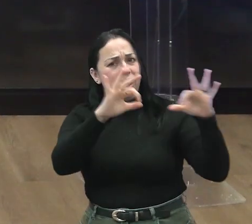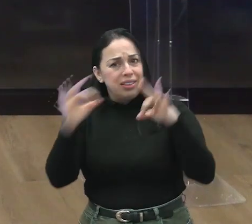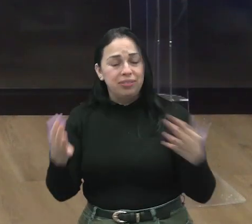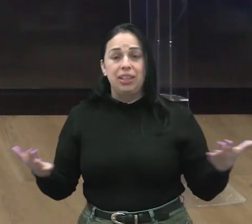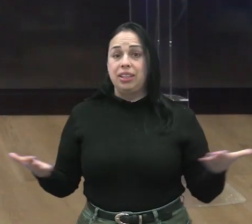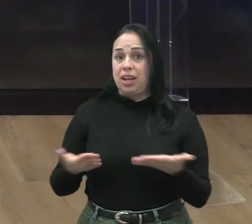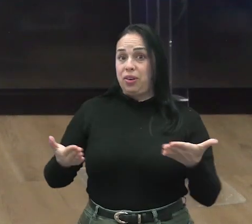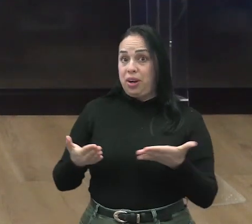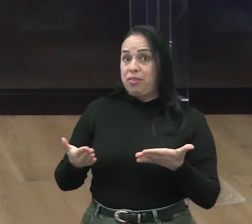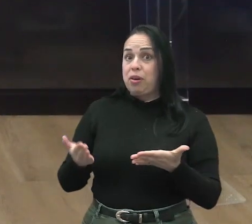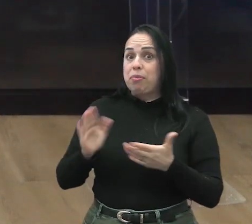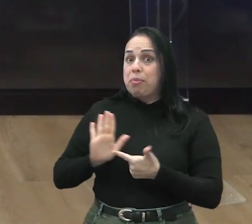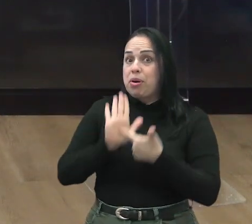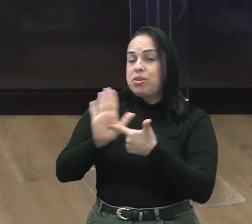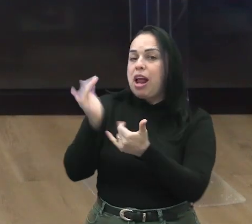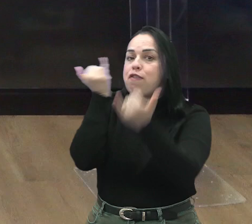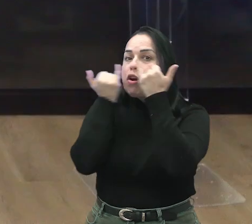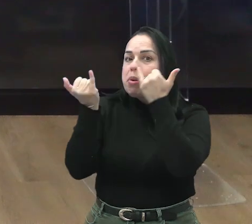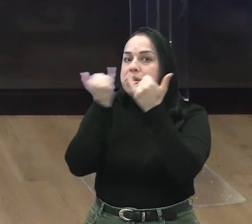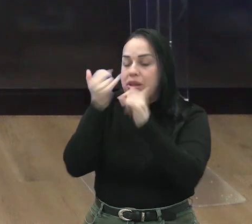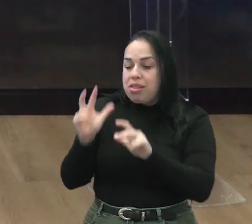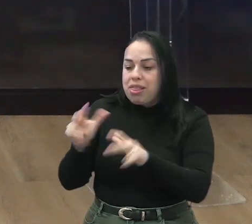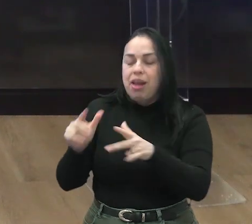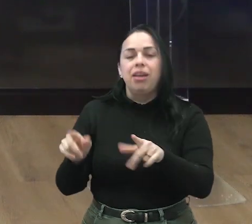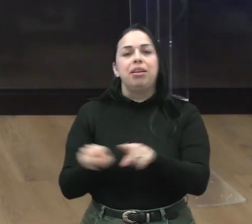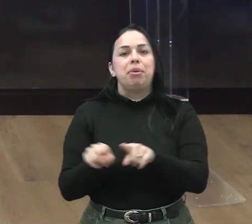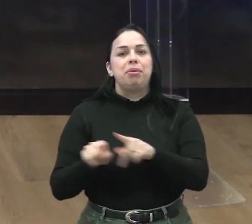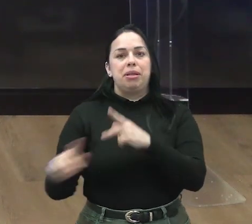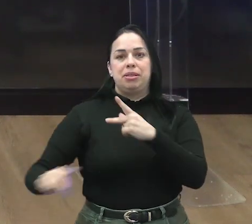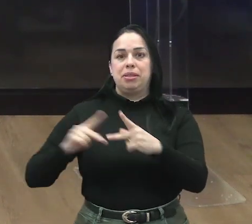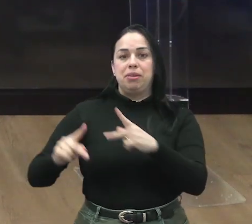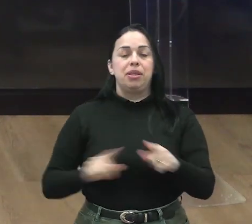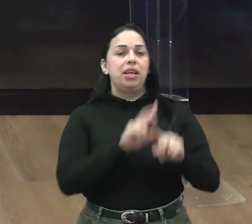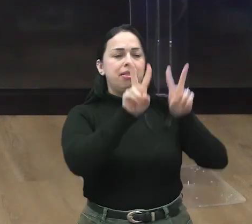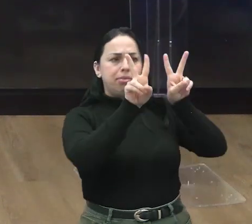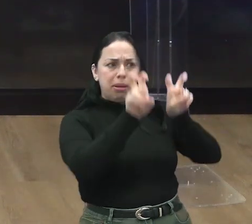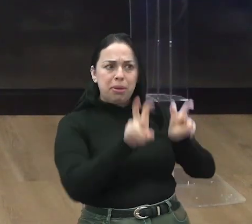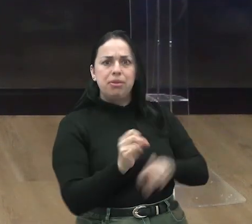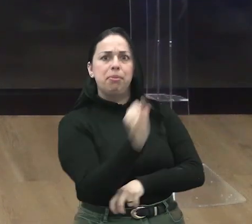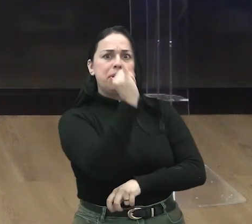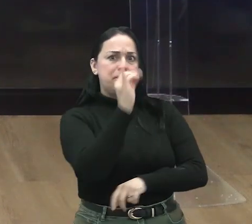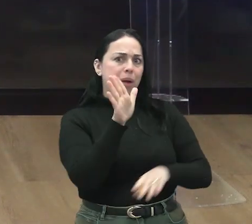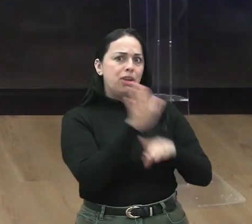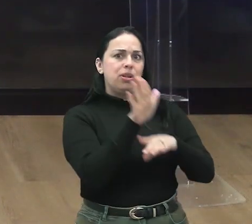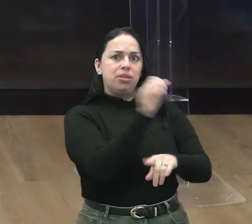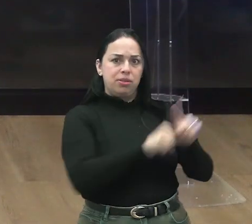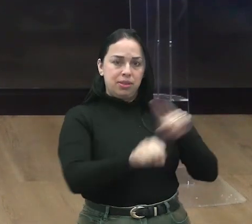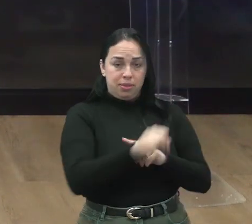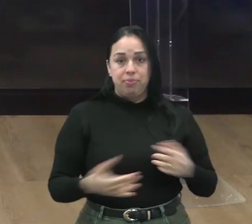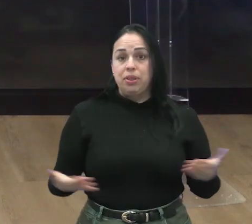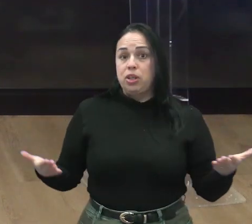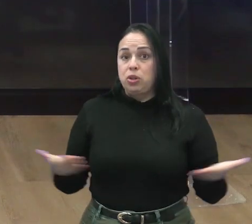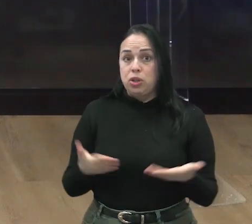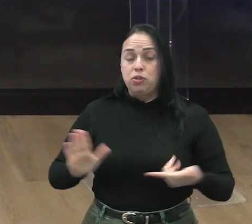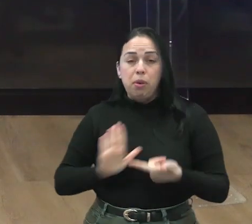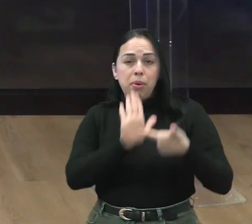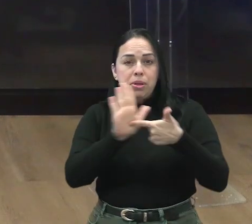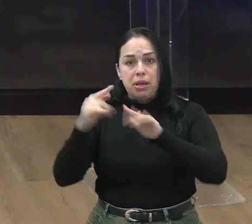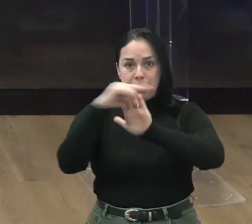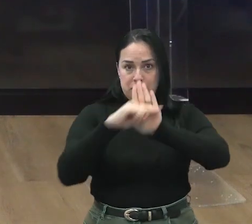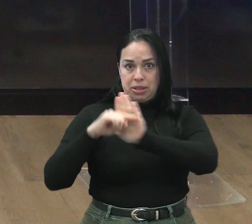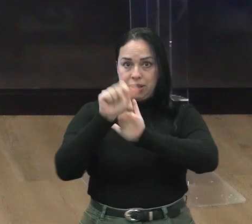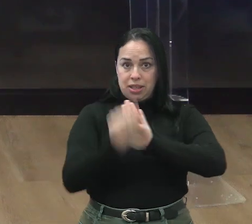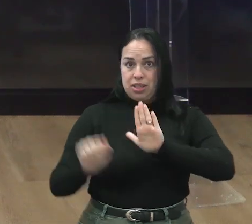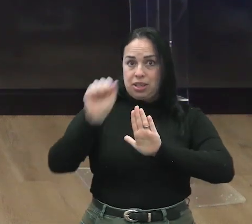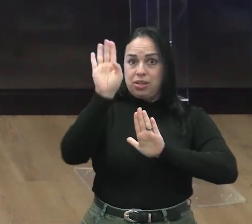por aqui. A partir de agora, teremos informações sobre a cidade e também prestação de serviço. Nesta edição, a gente mostra um